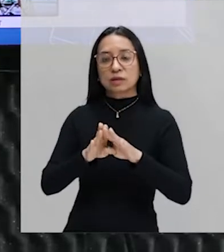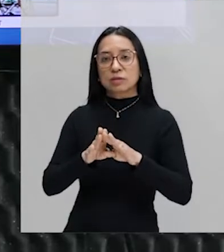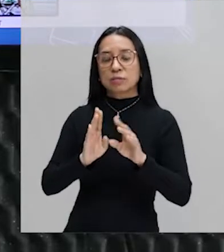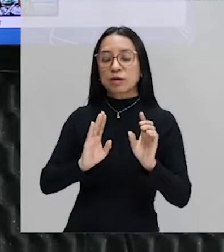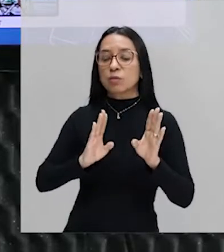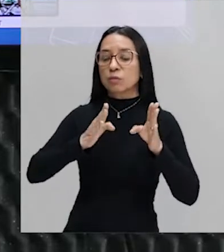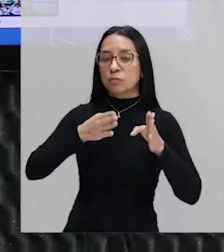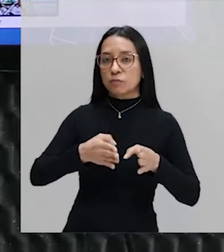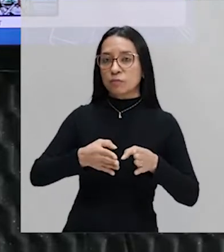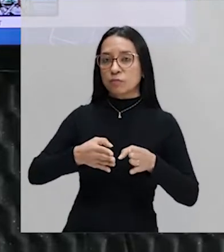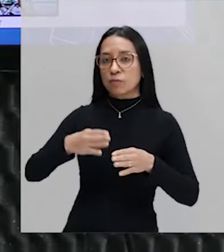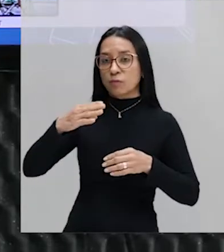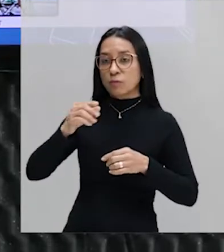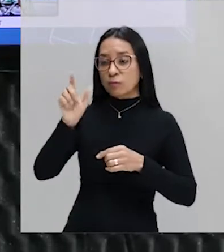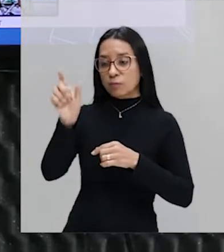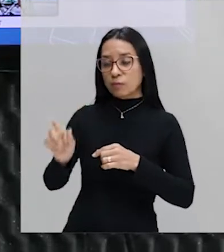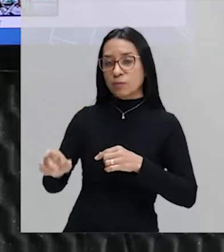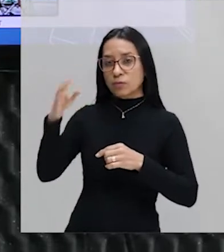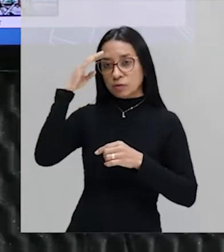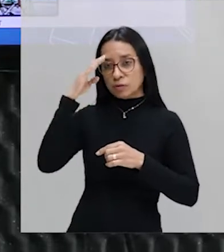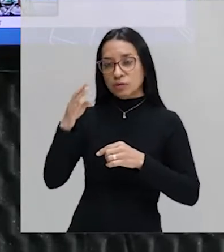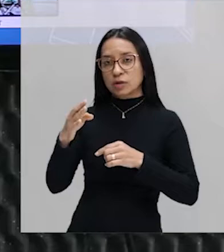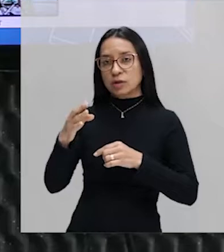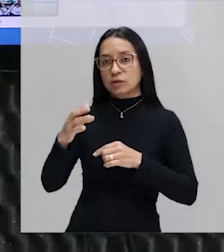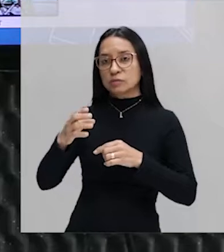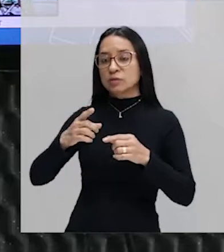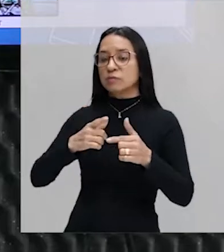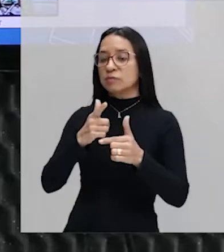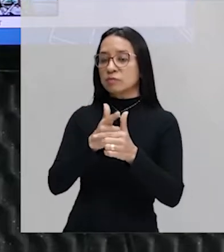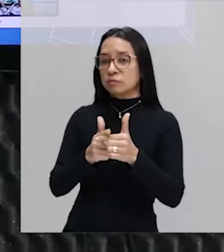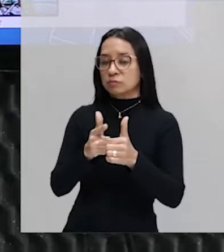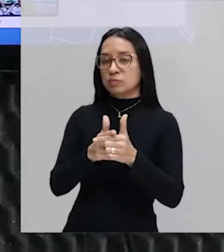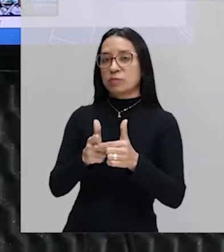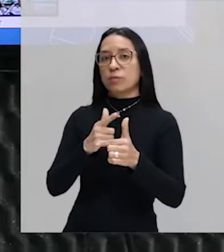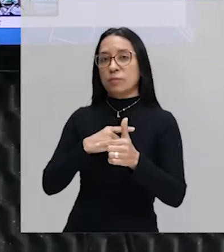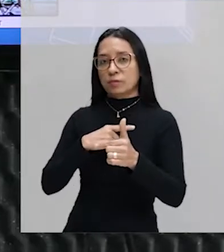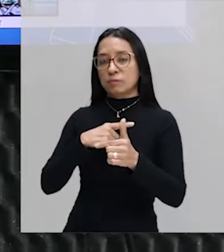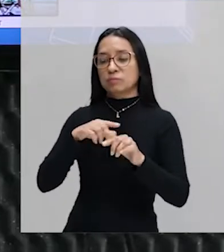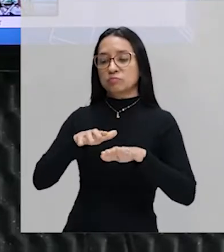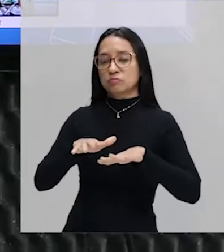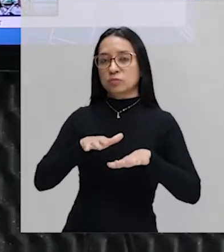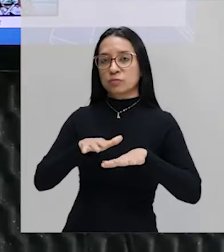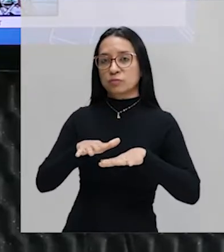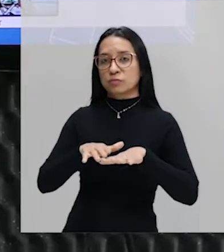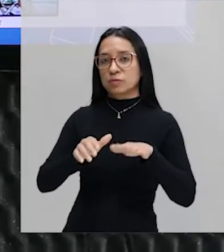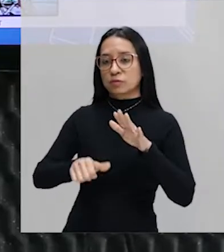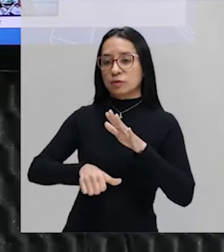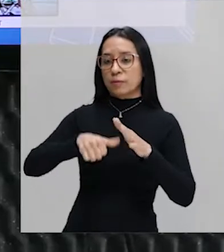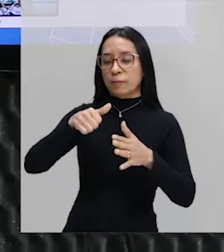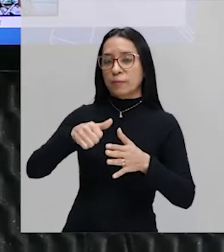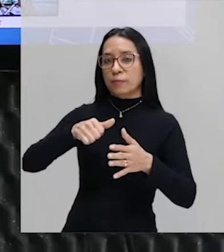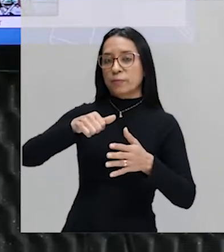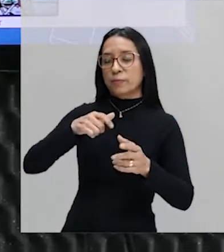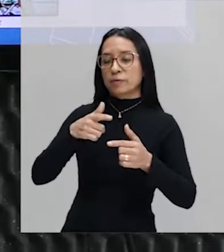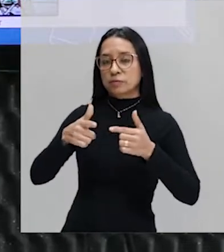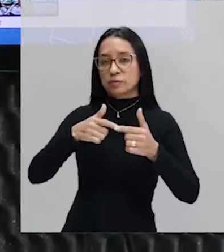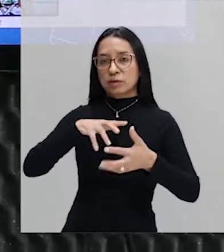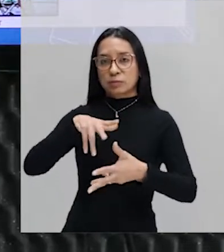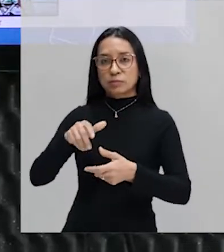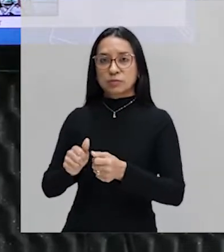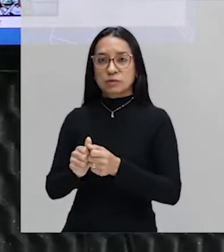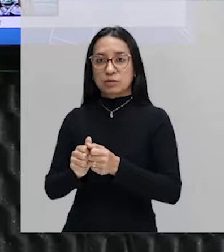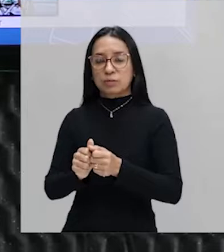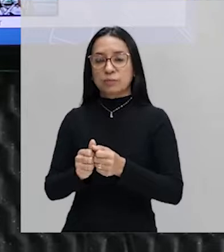Então, o basquete é um esporte que ele já participou, ele participa desde a primeira Olimpíada Paralímpica e que